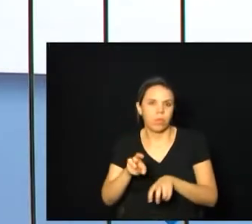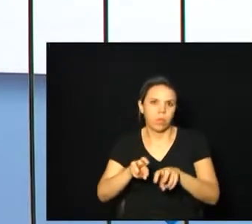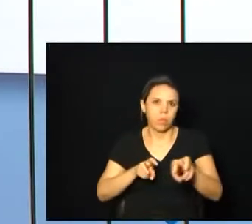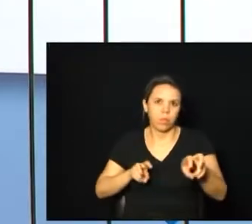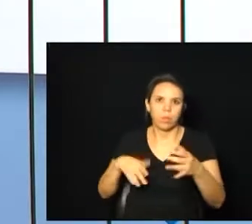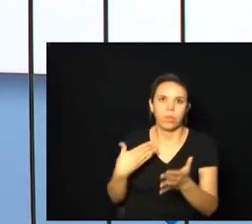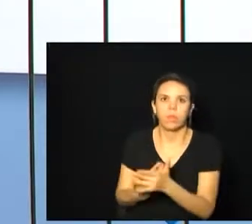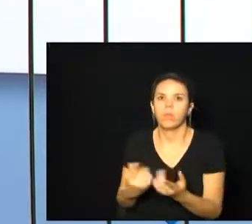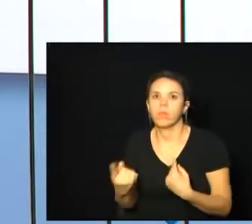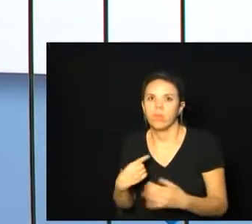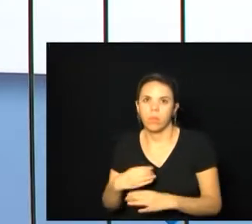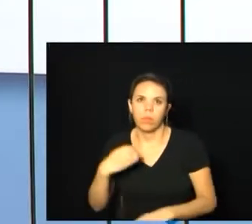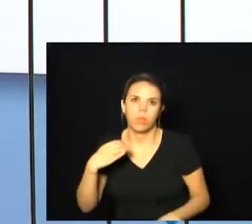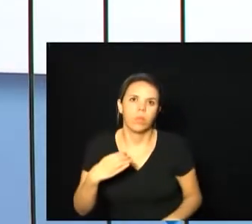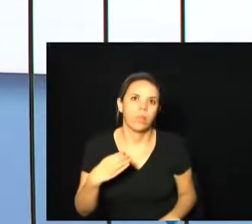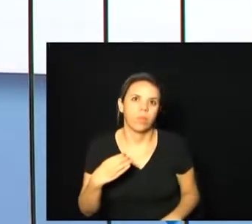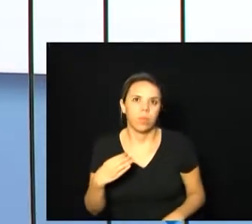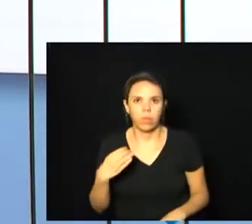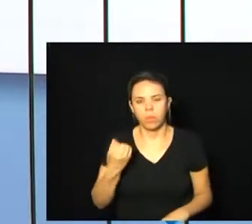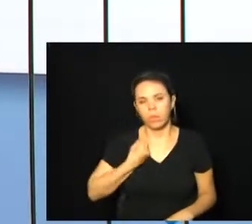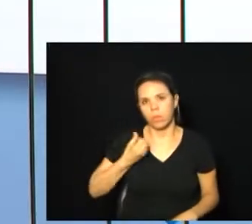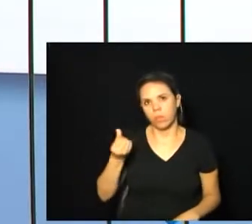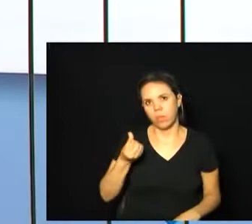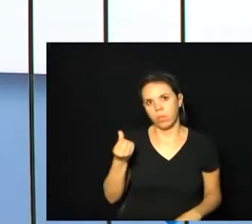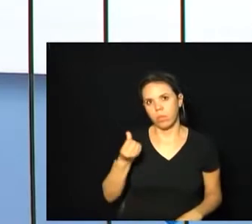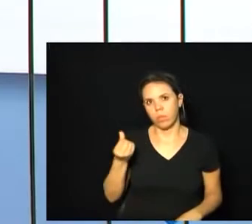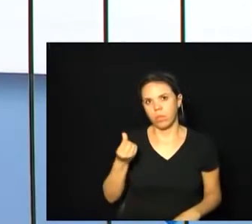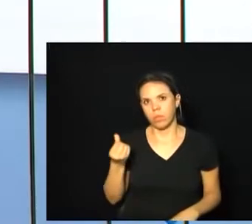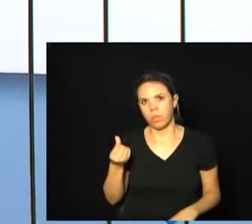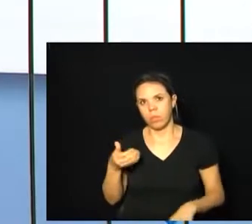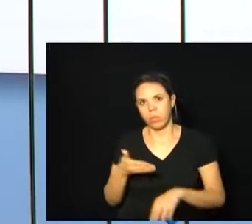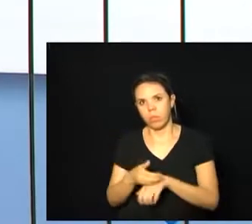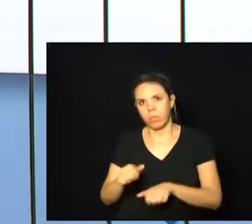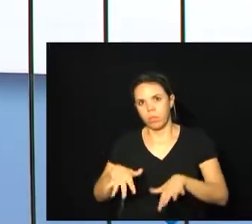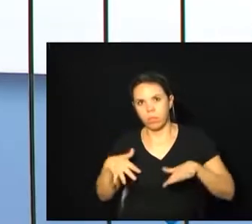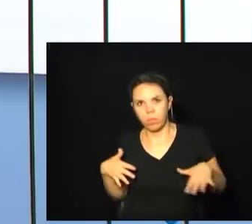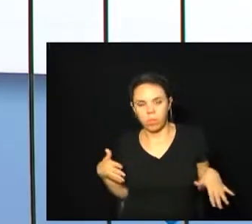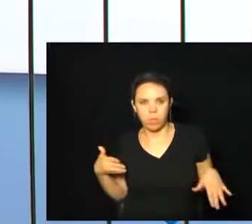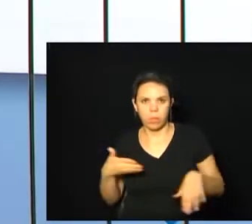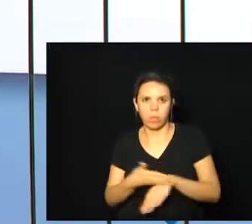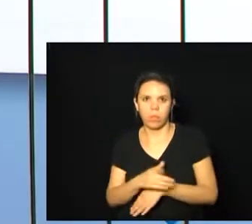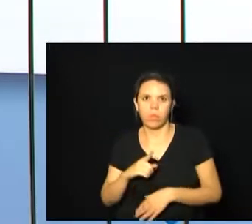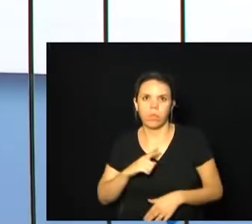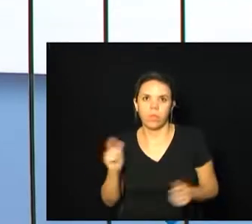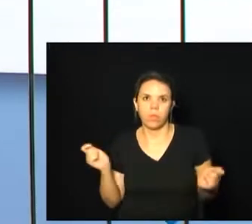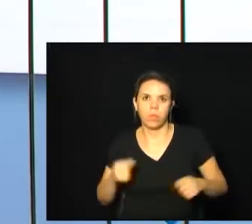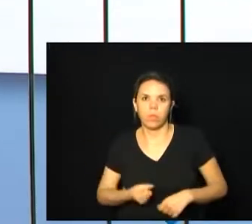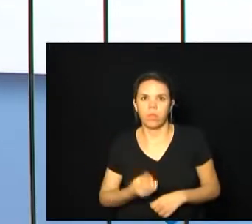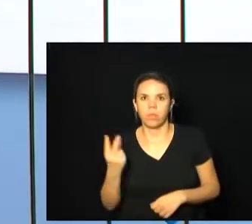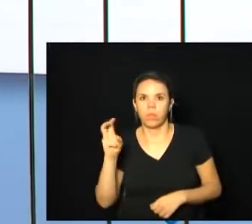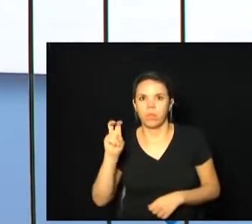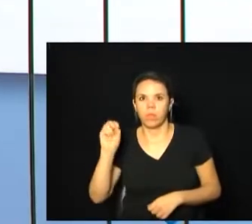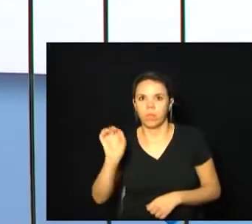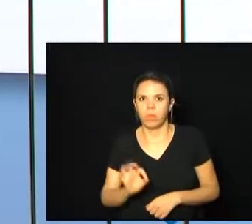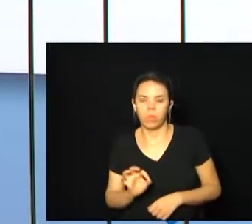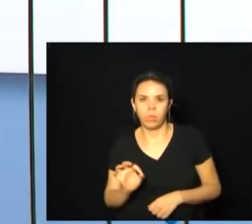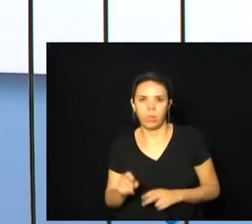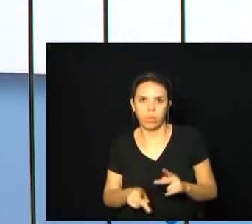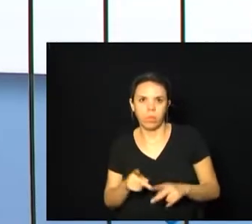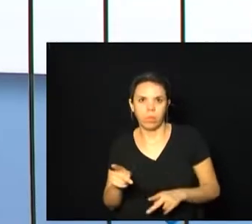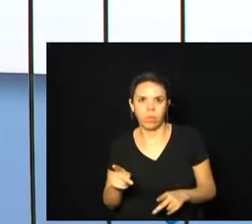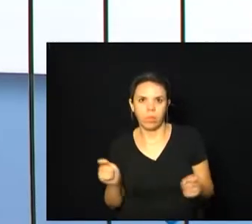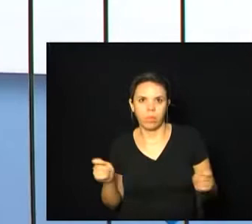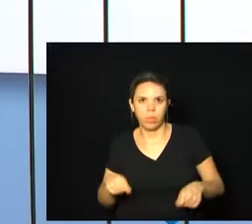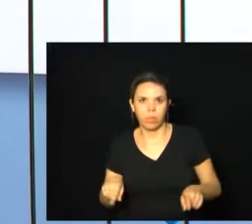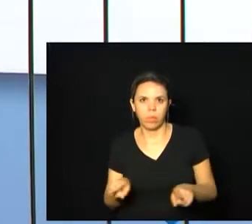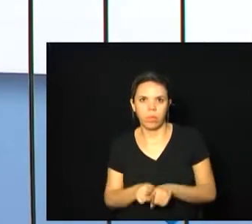até a Avenida Engenheiro Roberto Mangi, número 66, que é a entrada do plenário. A gente está com a capacidade de 50%, mas